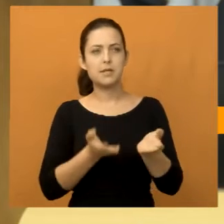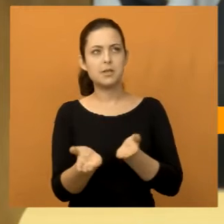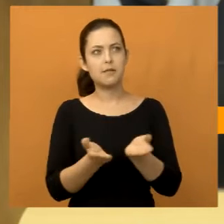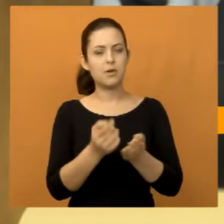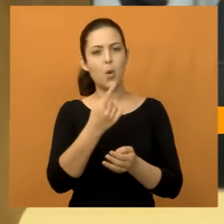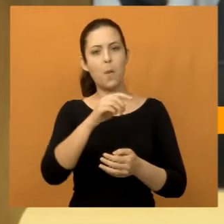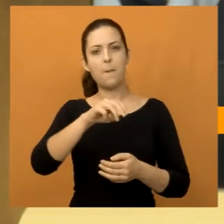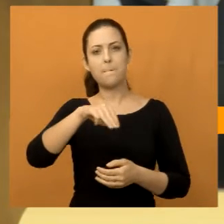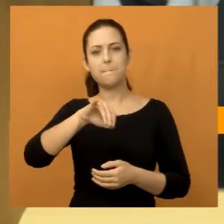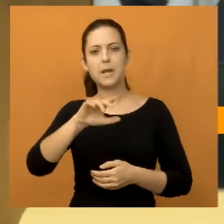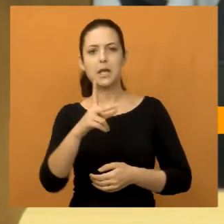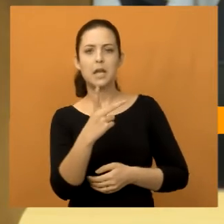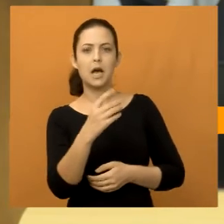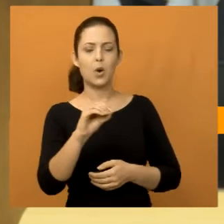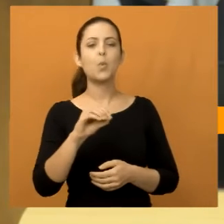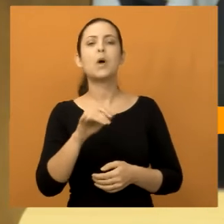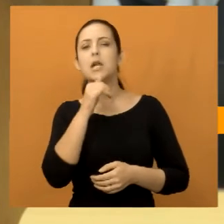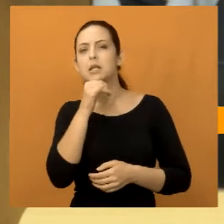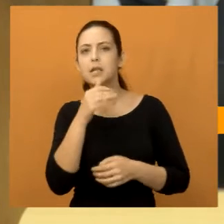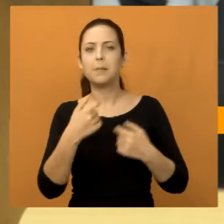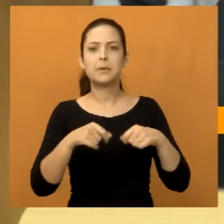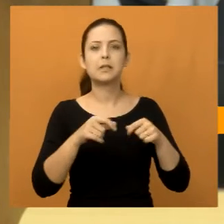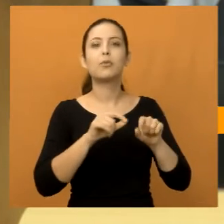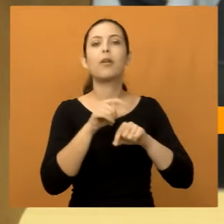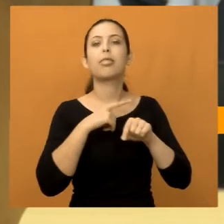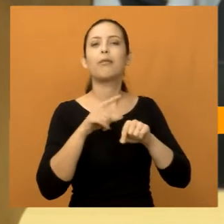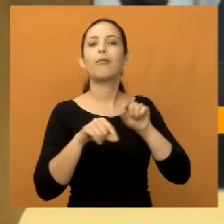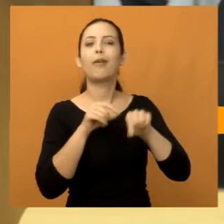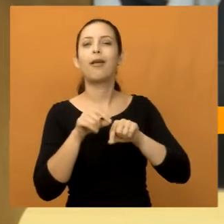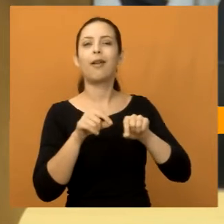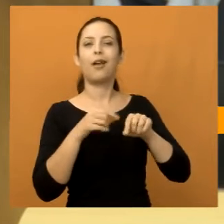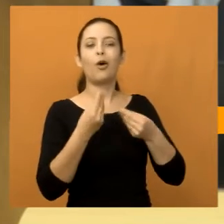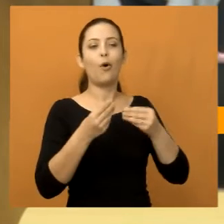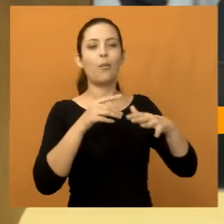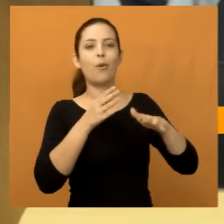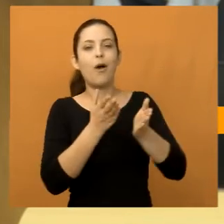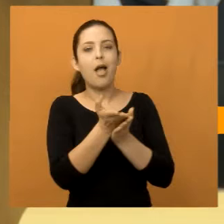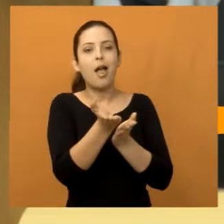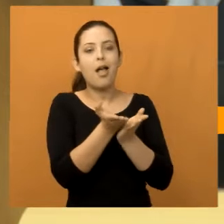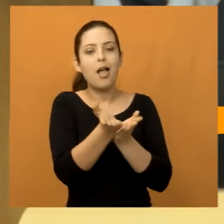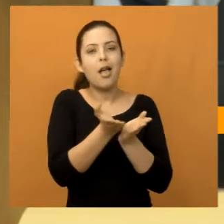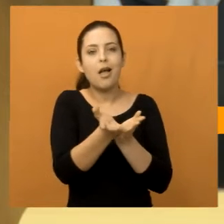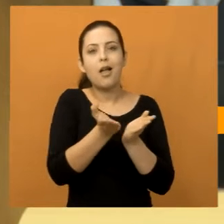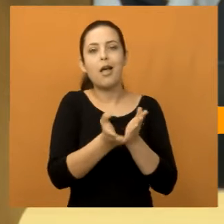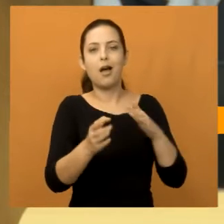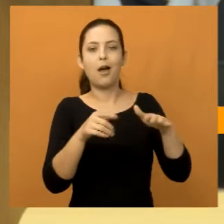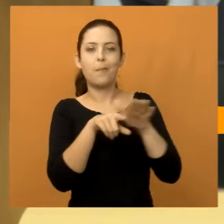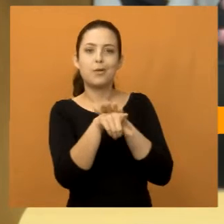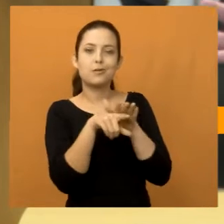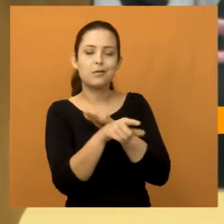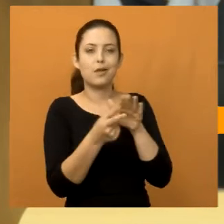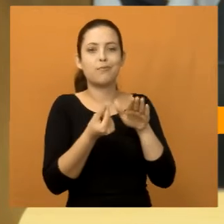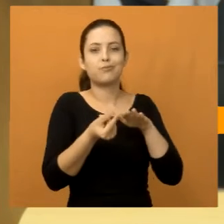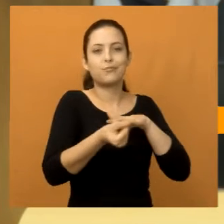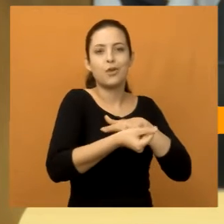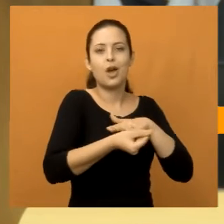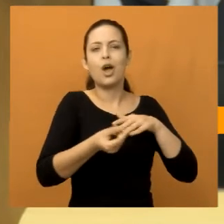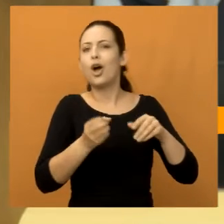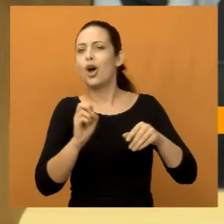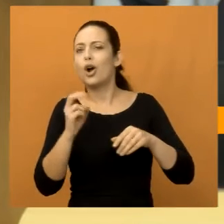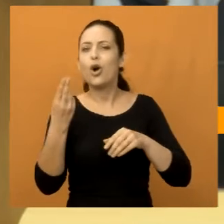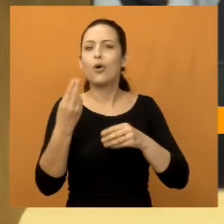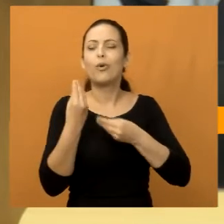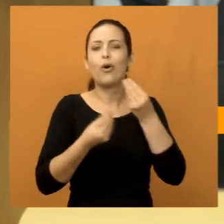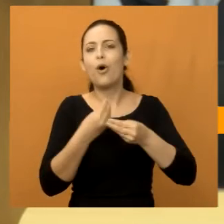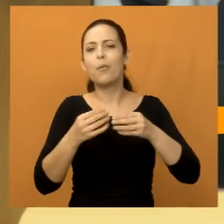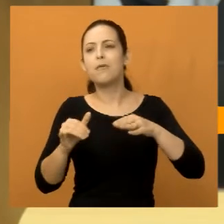de R$1.200.000, ela teria que ter sido feita uma licitação. E o que eles fizeram para fraudar o sistema?